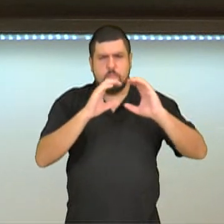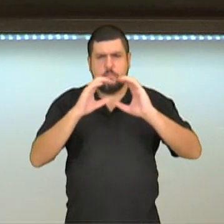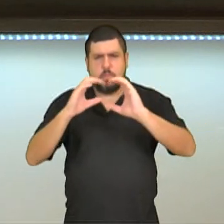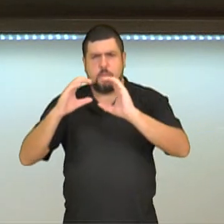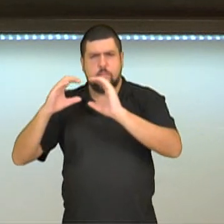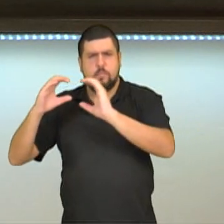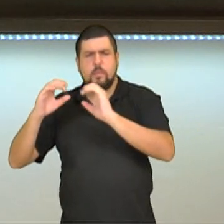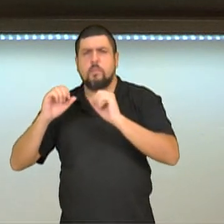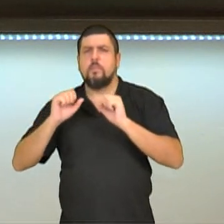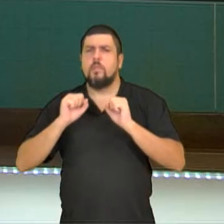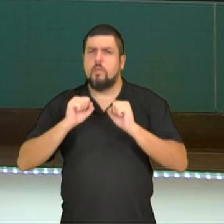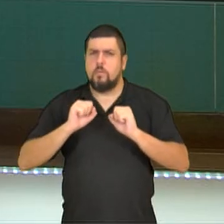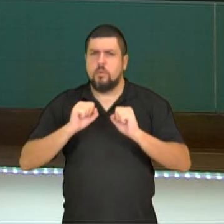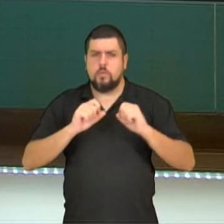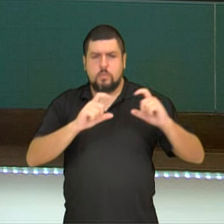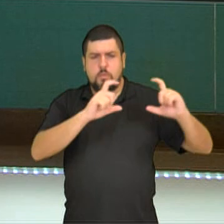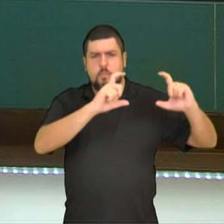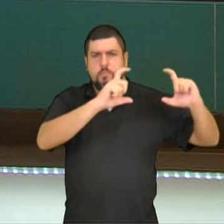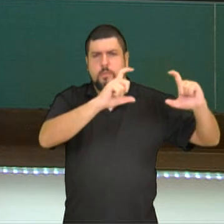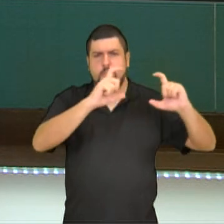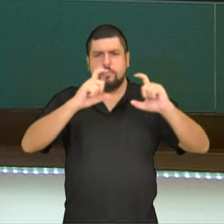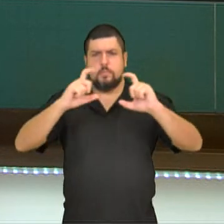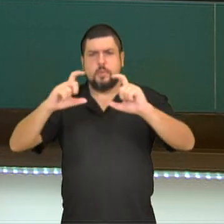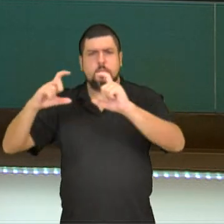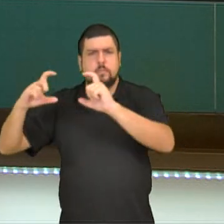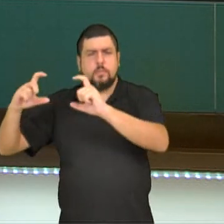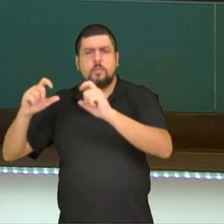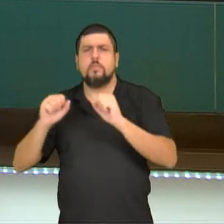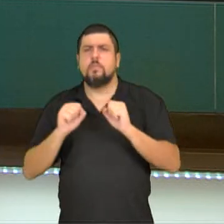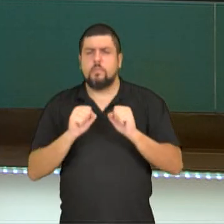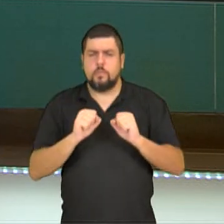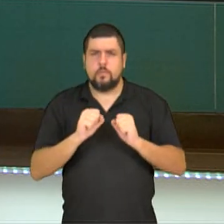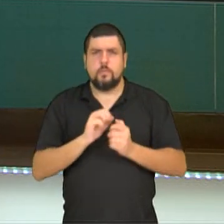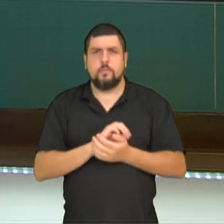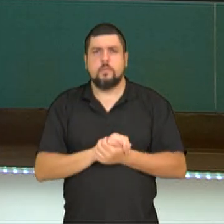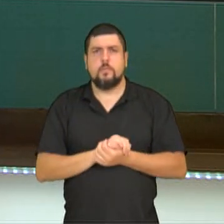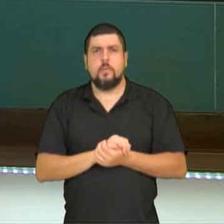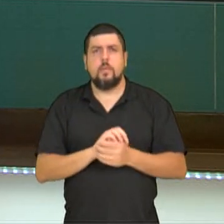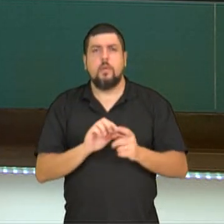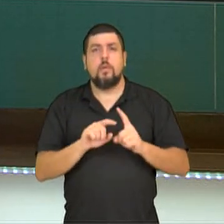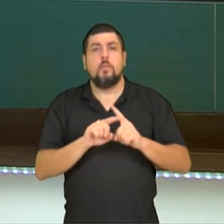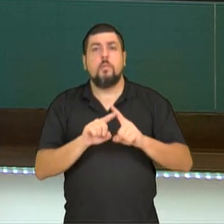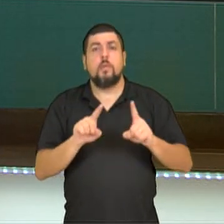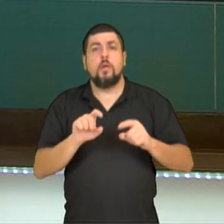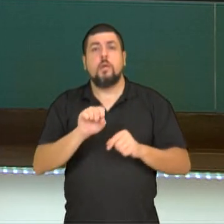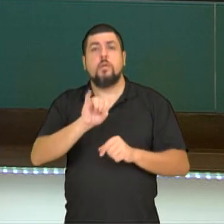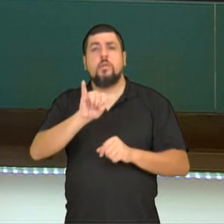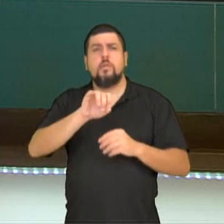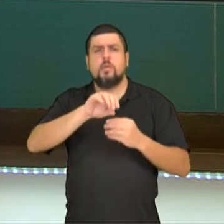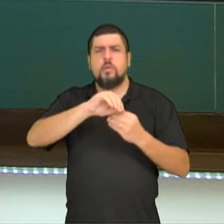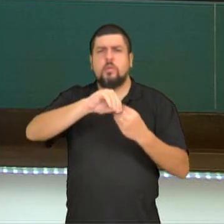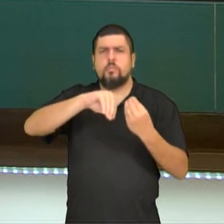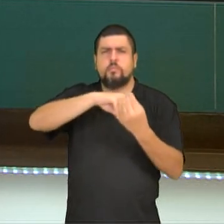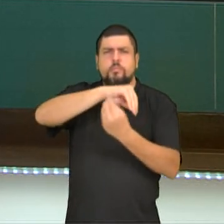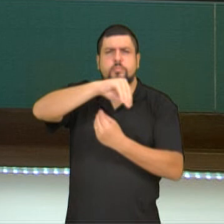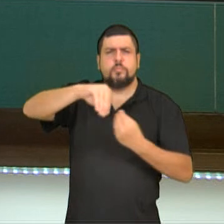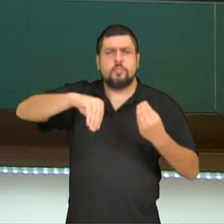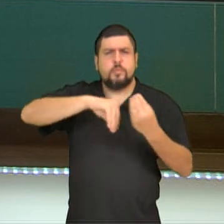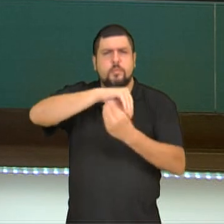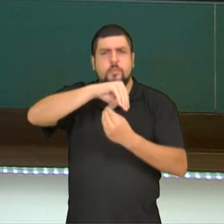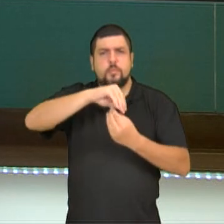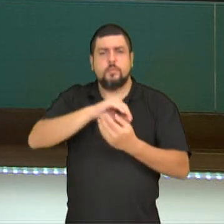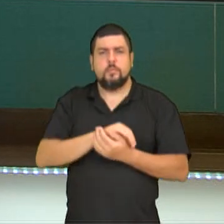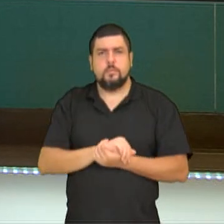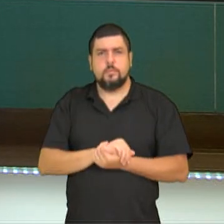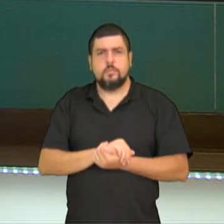Pode, mas eles indicam isso. Muito bem. Mas e se eu tiver misturado os sinais de associação? A prof já foi dando aqui um spoiler nesse vídeo